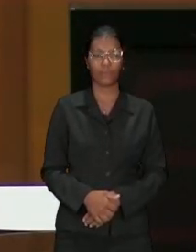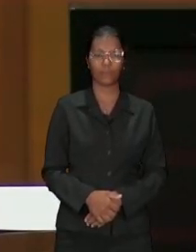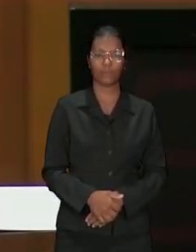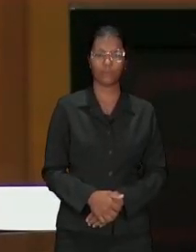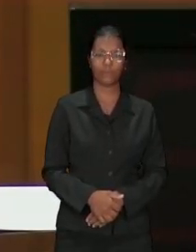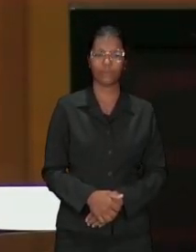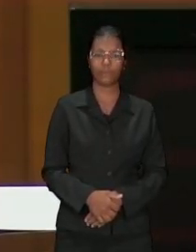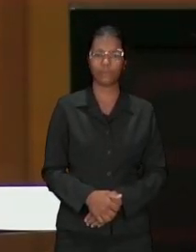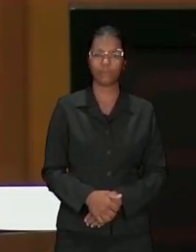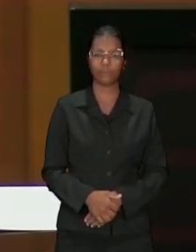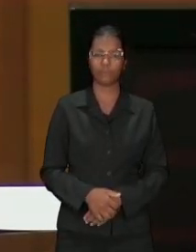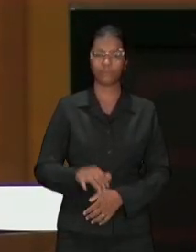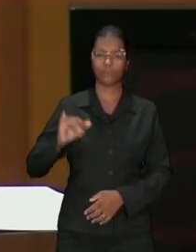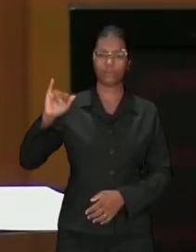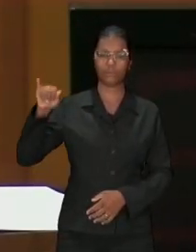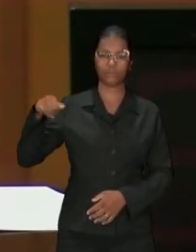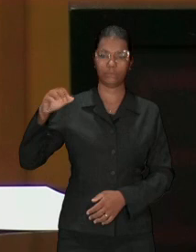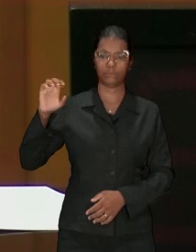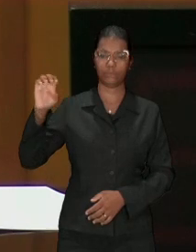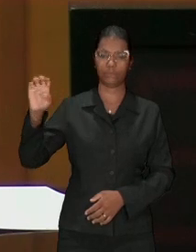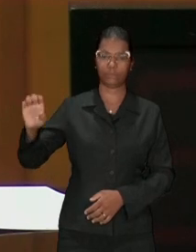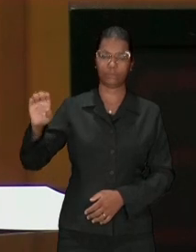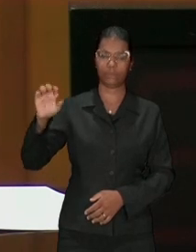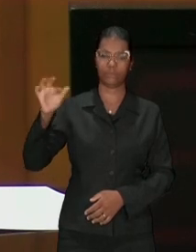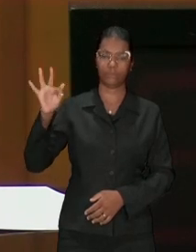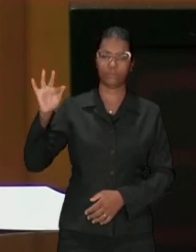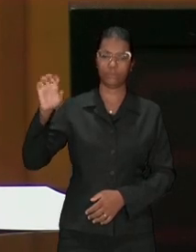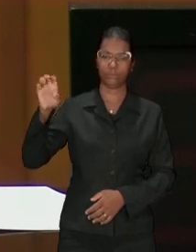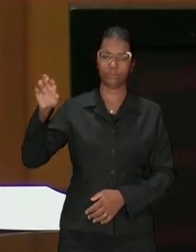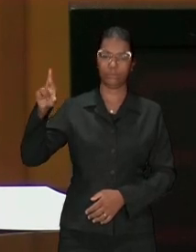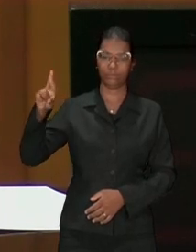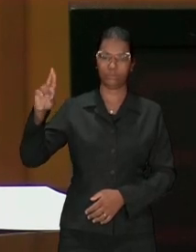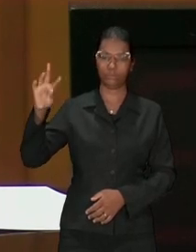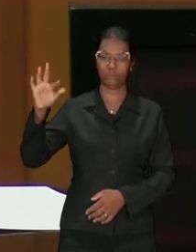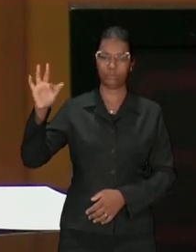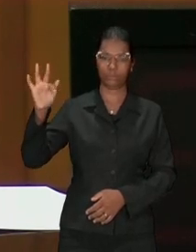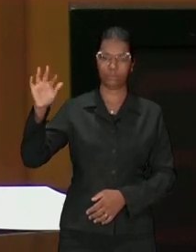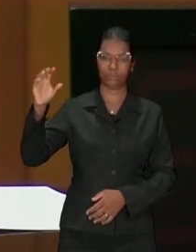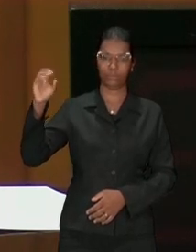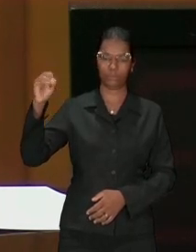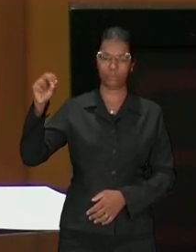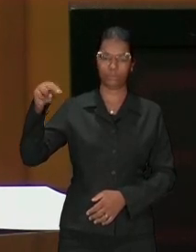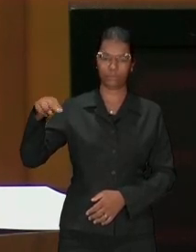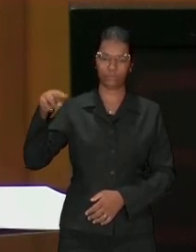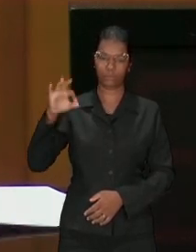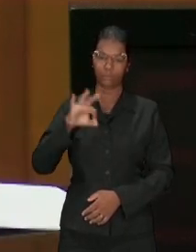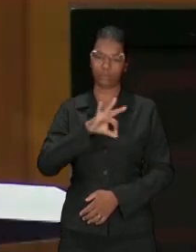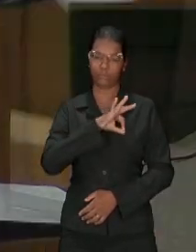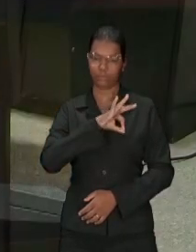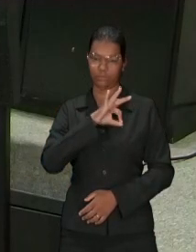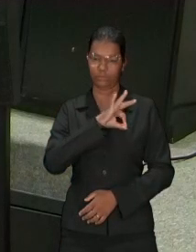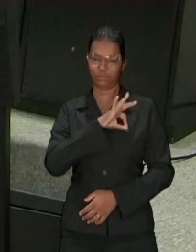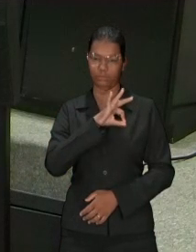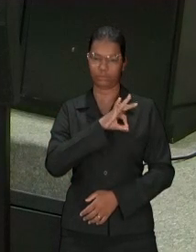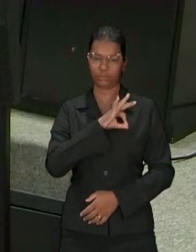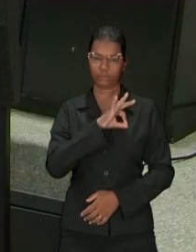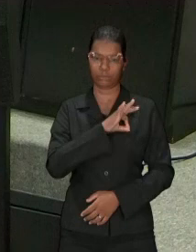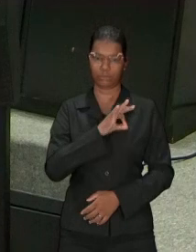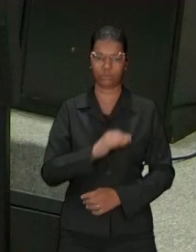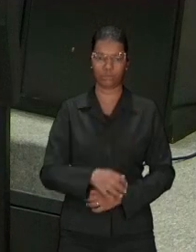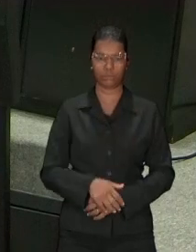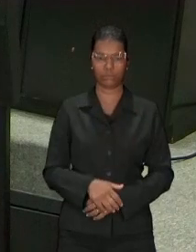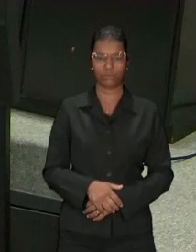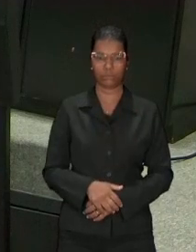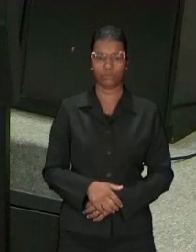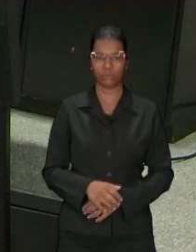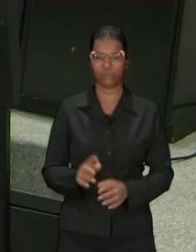Dr. Jefferson Dias Chaves, delegado de polícia da Delegacia Especializada de Delitos contra a Pessoa Idosa.